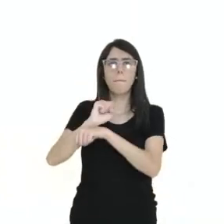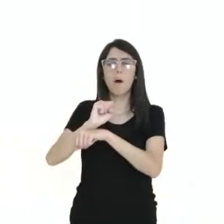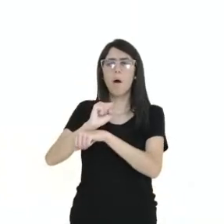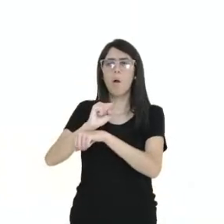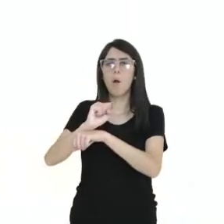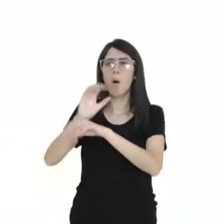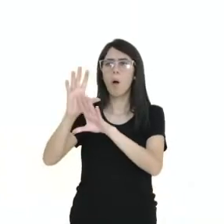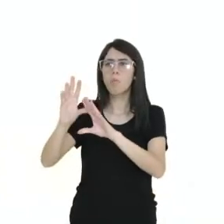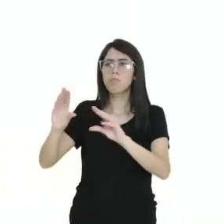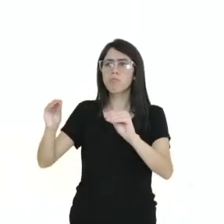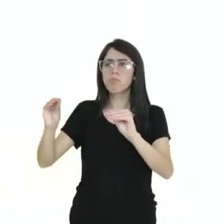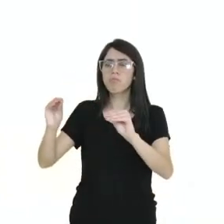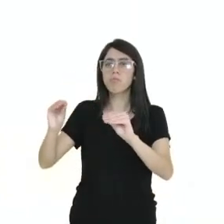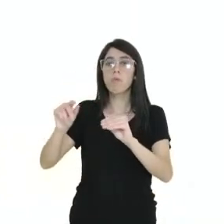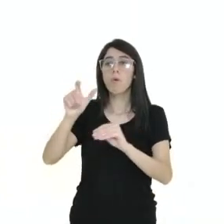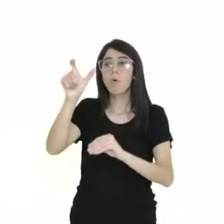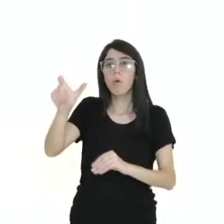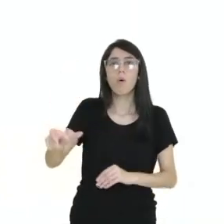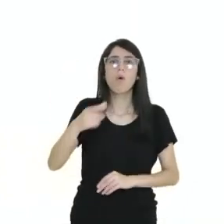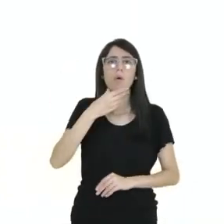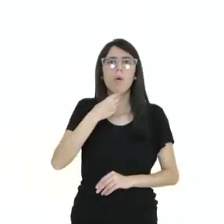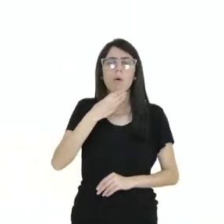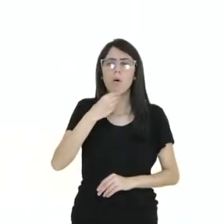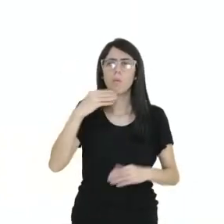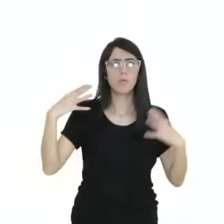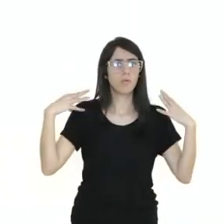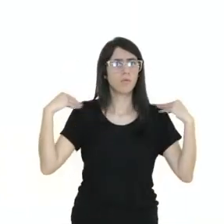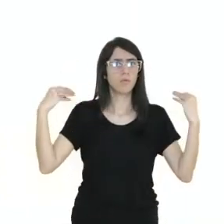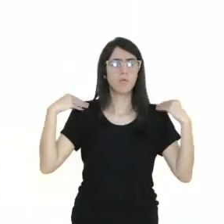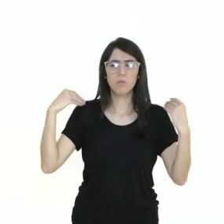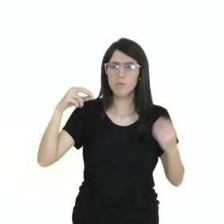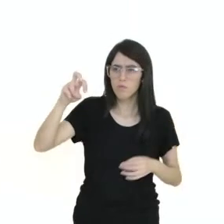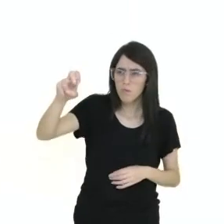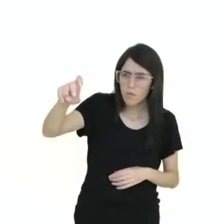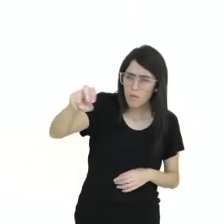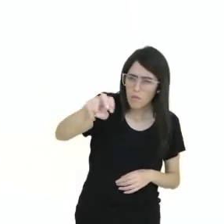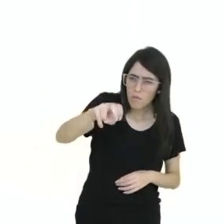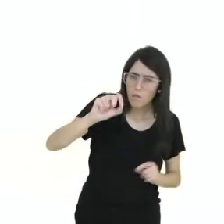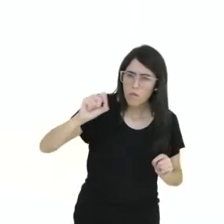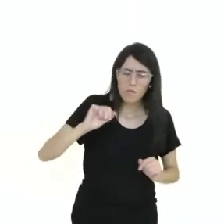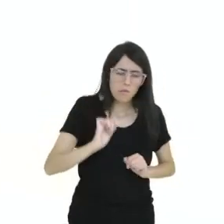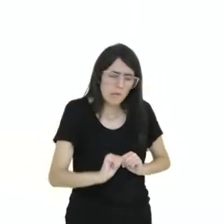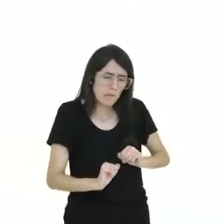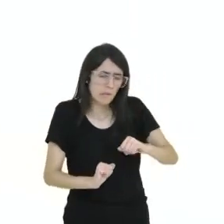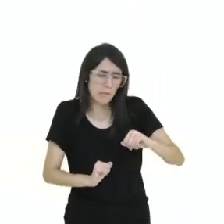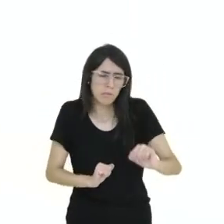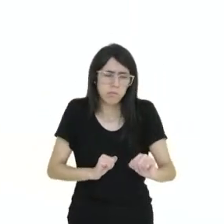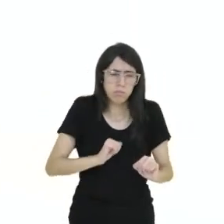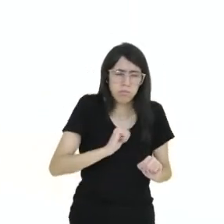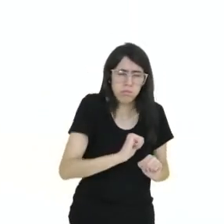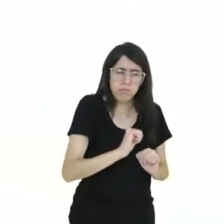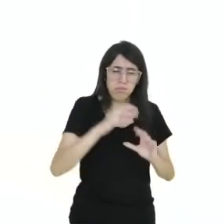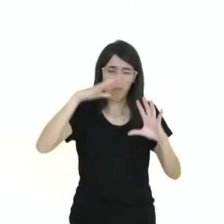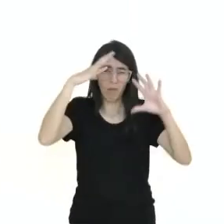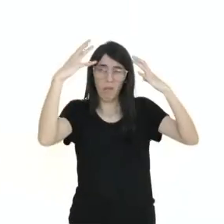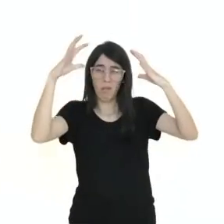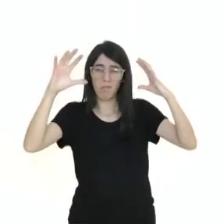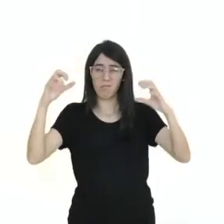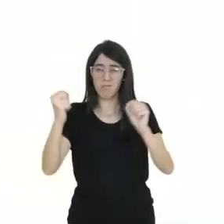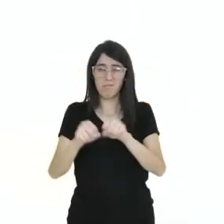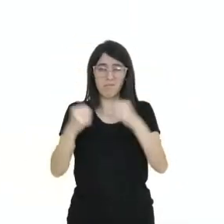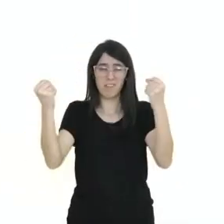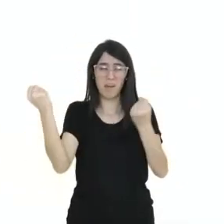que o motorista, milagrosamente salvo, saiu penosamente, engatinhando por debaixo dos escombros de